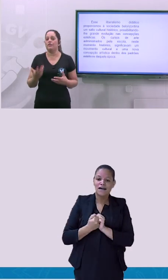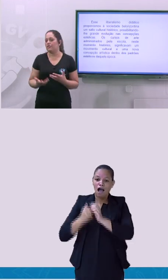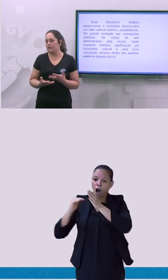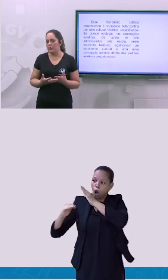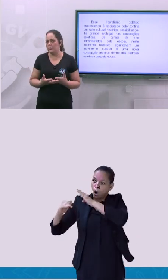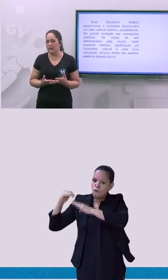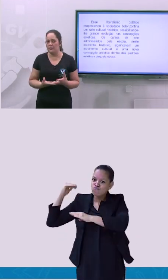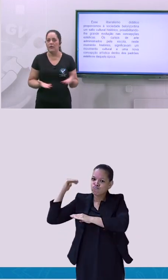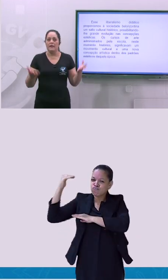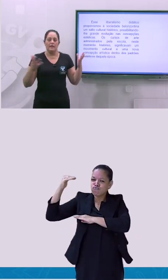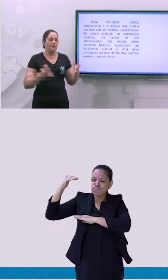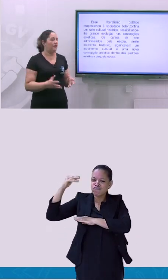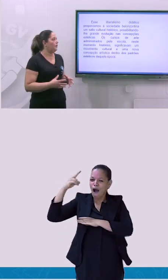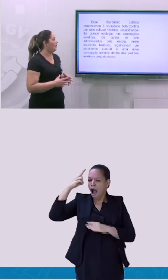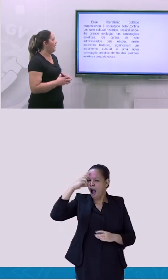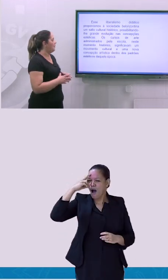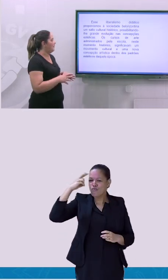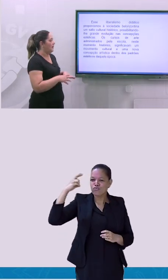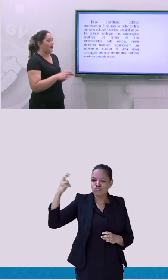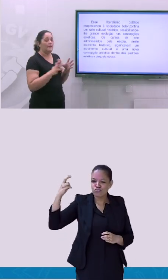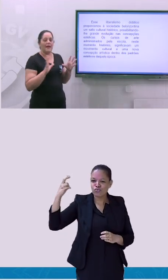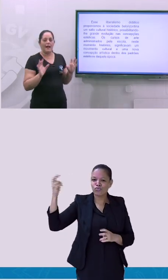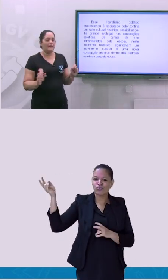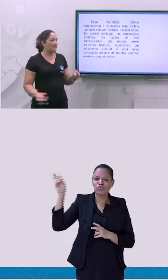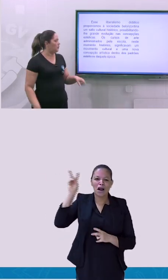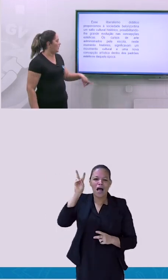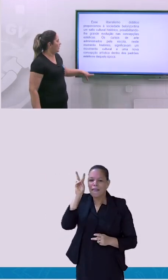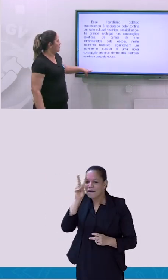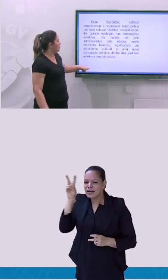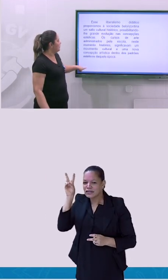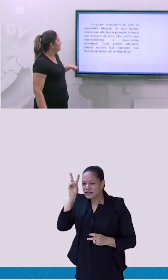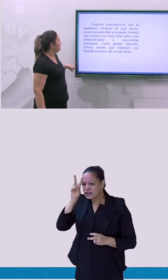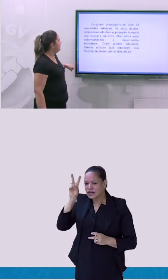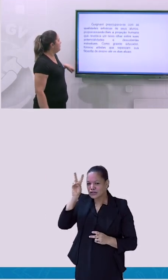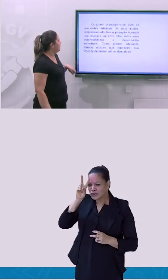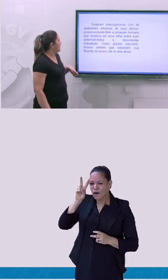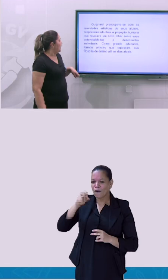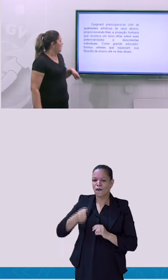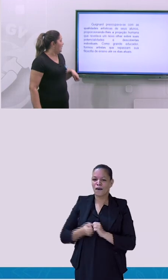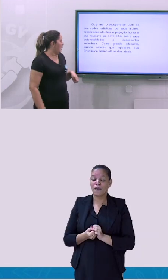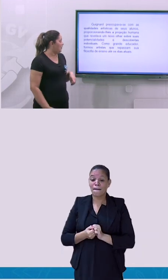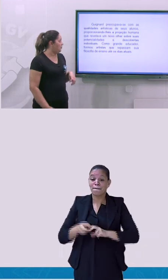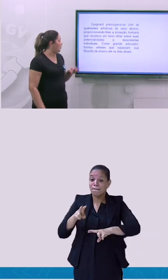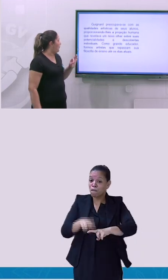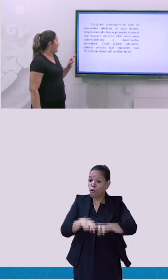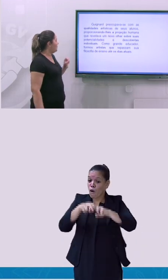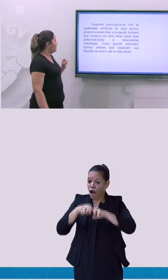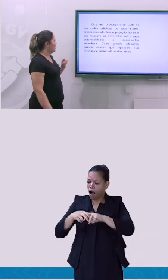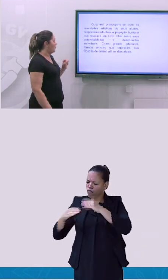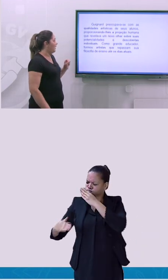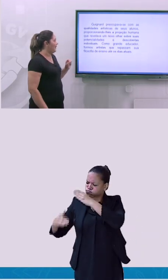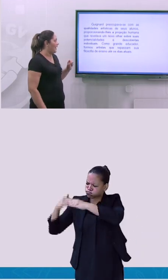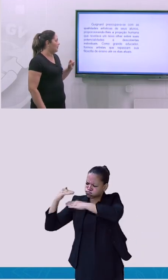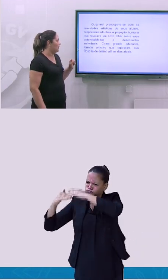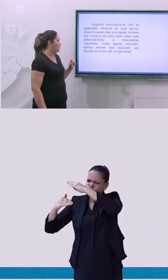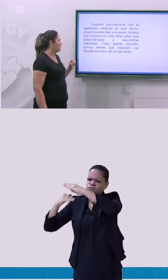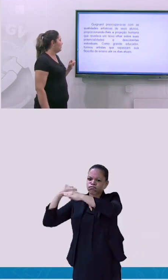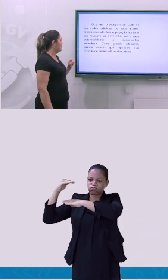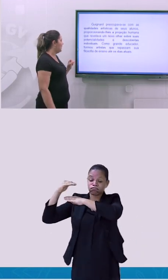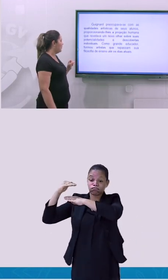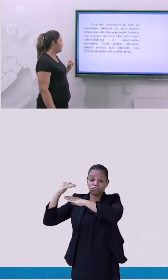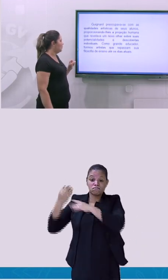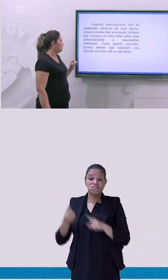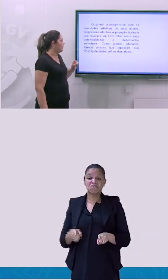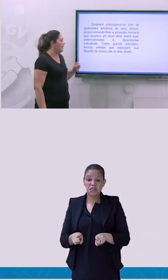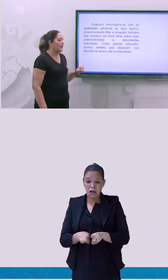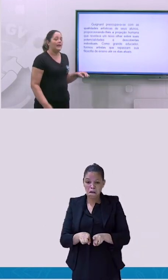concepção artística foi mudando, devido a esse liberalismo que ele tinha. Guignard preocupava-se com a qualidade artística de